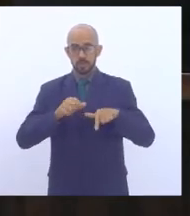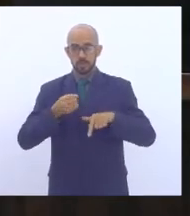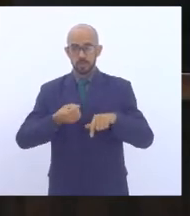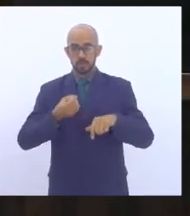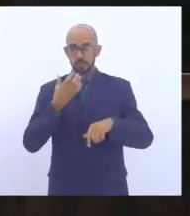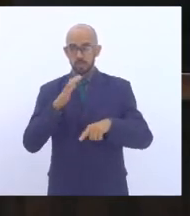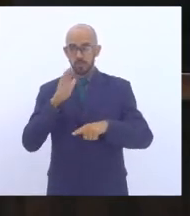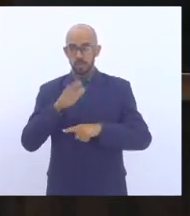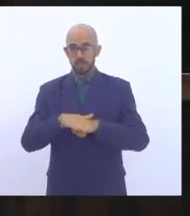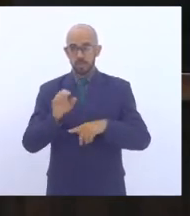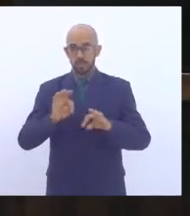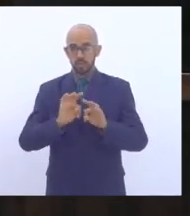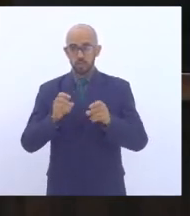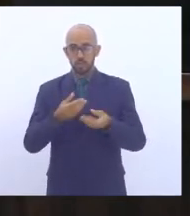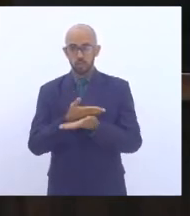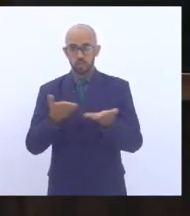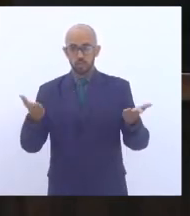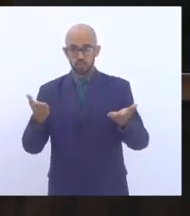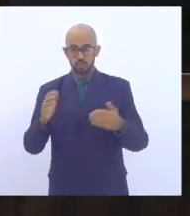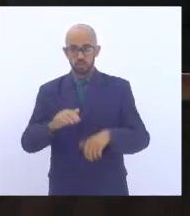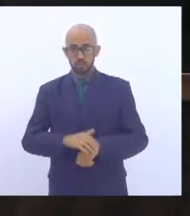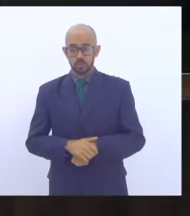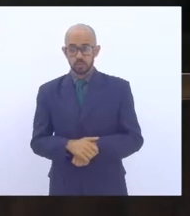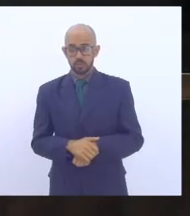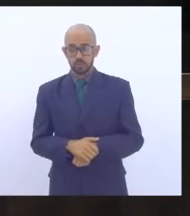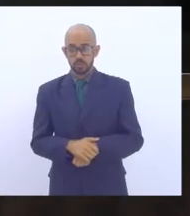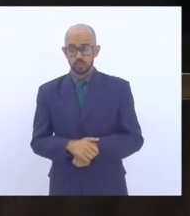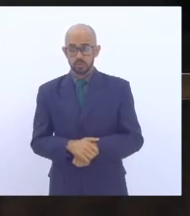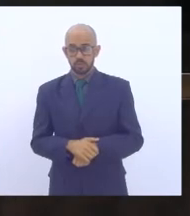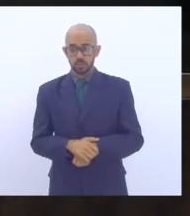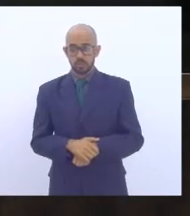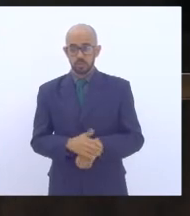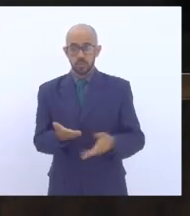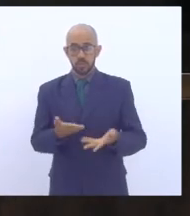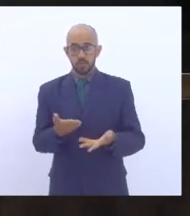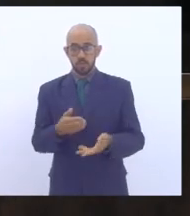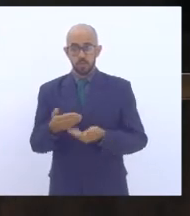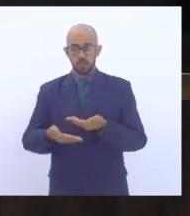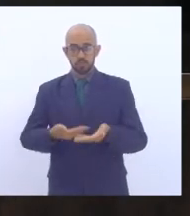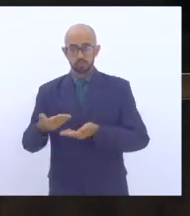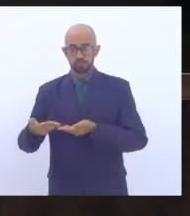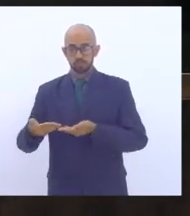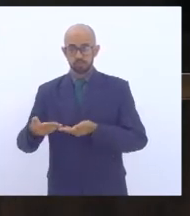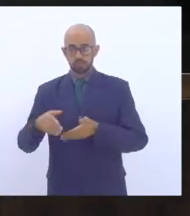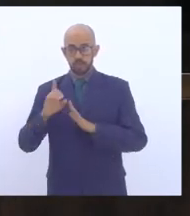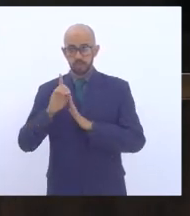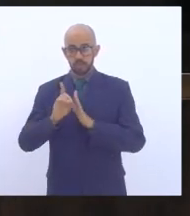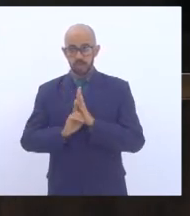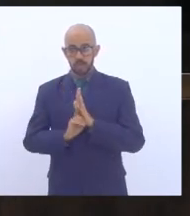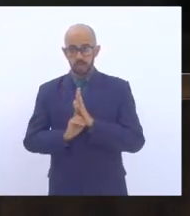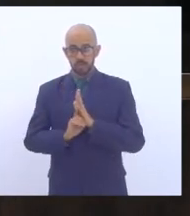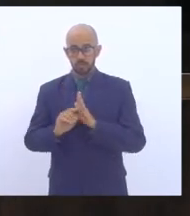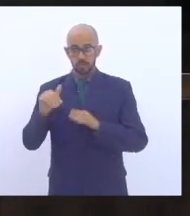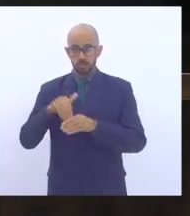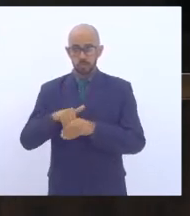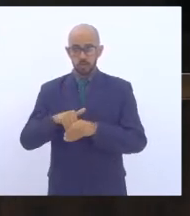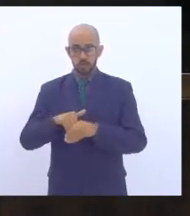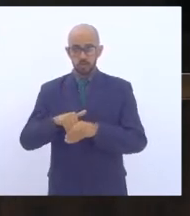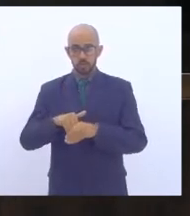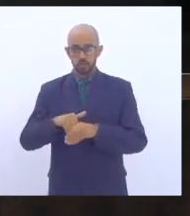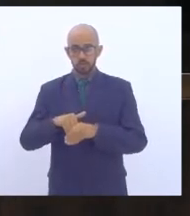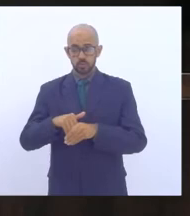tarde e eu vou passar para declaração de voto vocês vão ficar 4